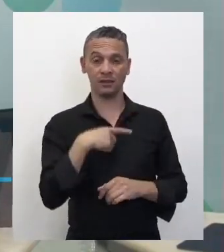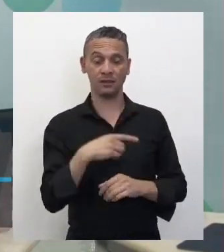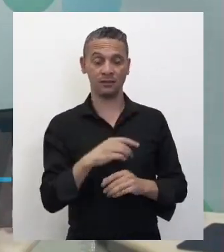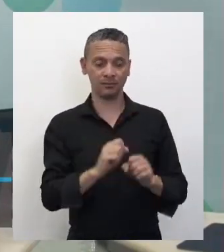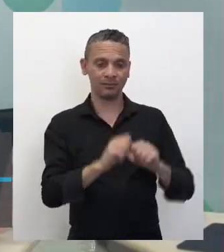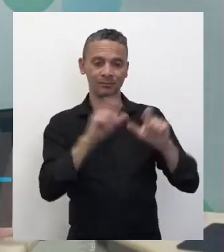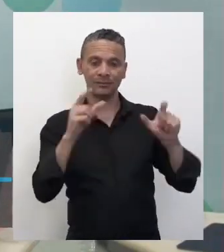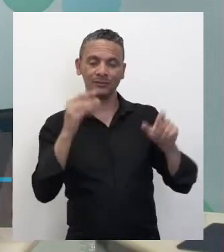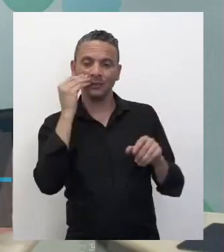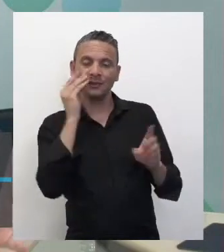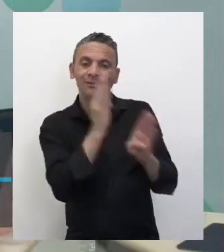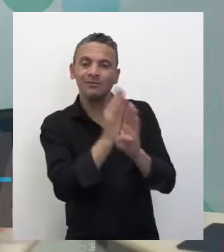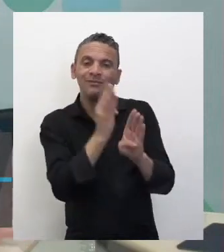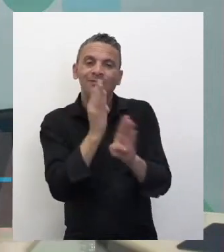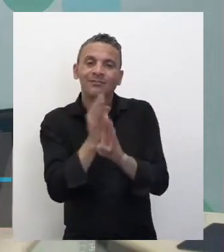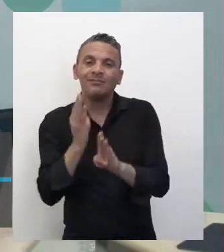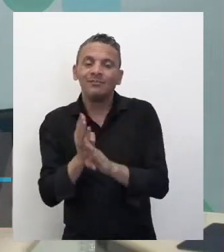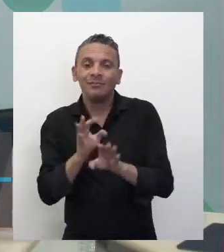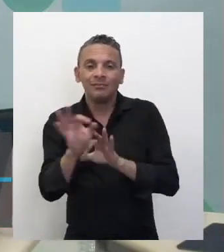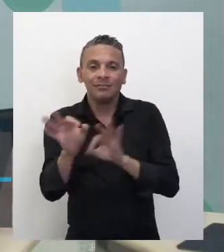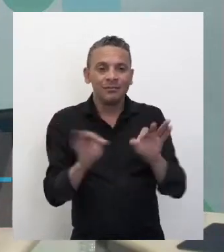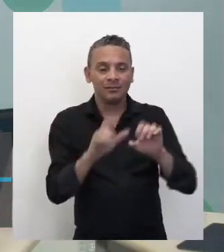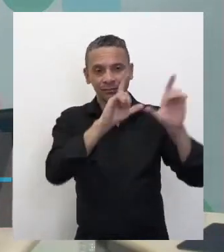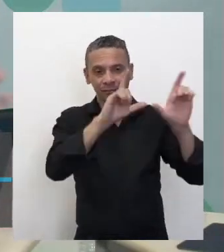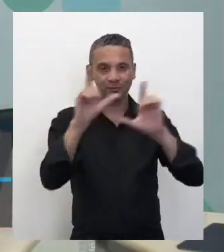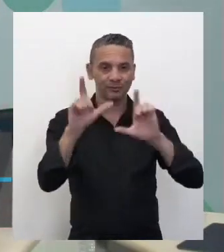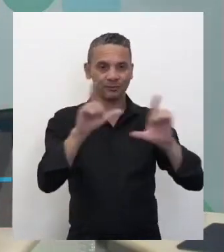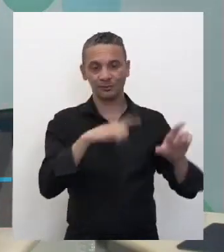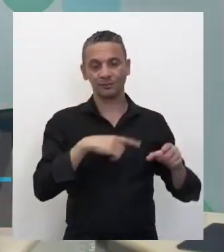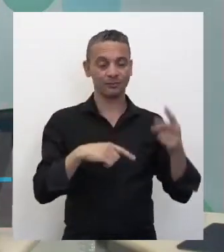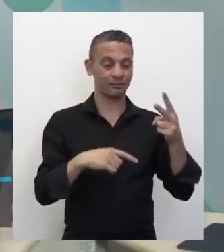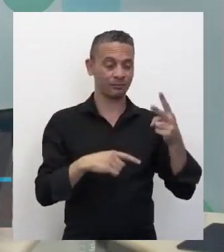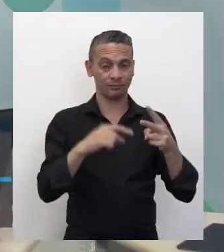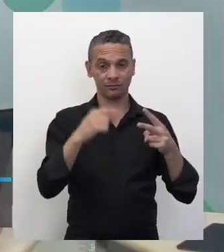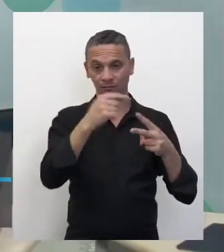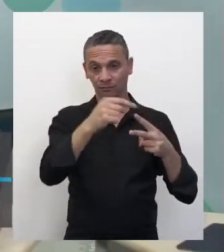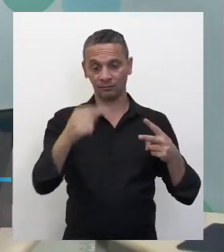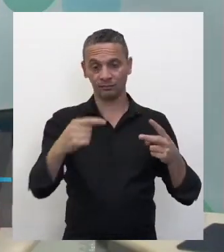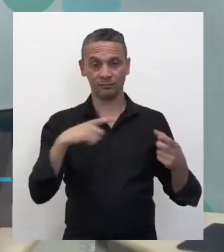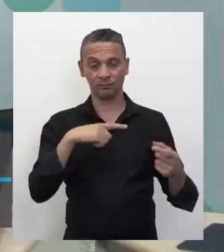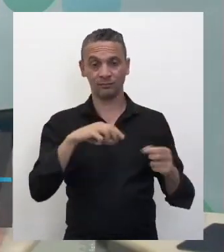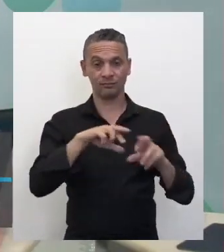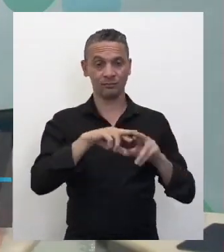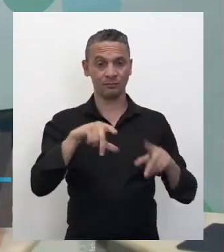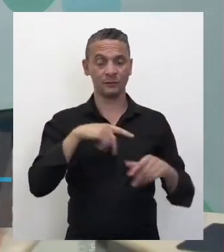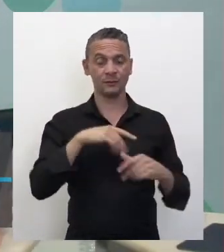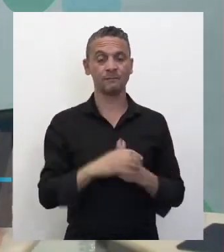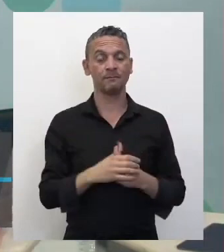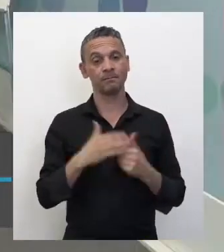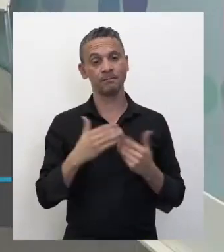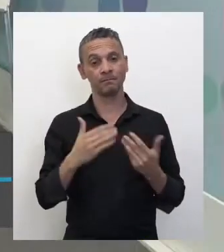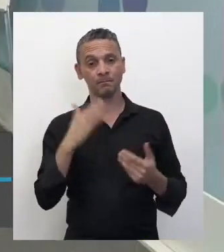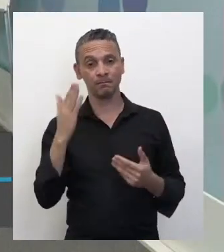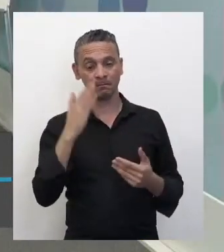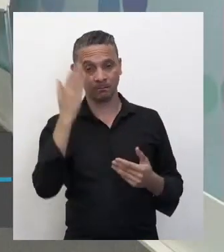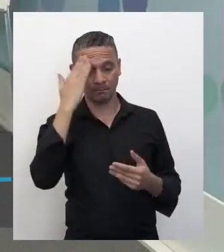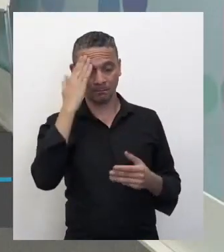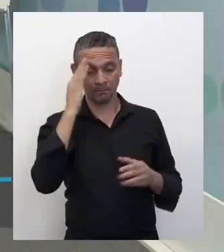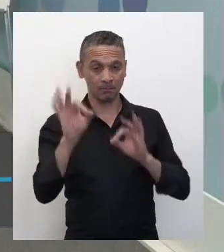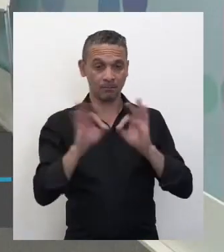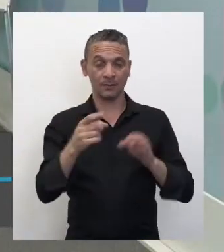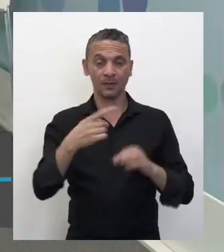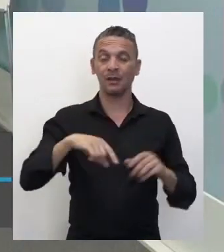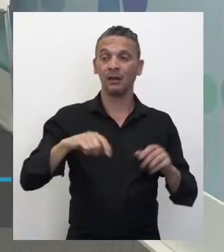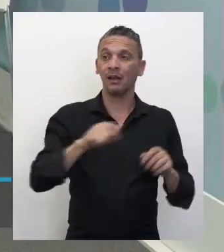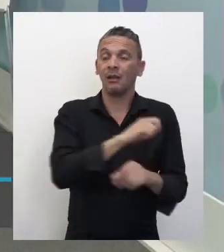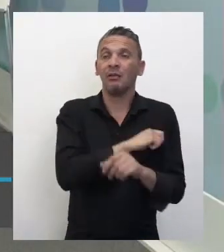sua preferência, né, né, tem os dois lados aí, não vamos falar deles, né, mas... Isso que é legal, né, Ed? O aluno